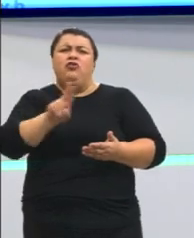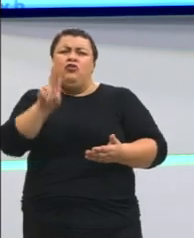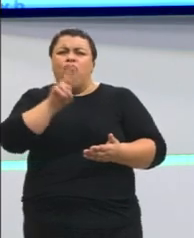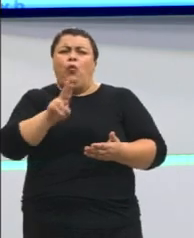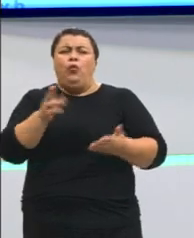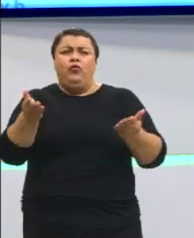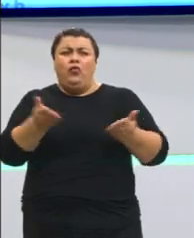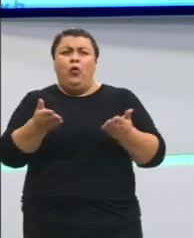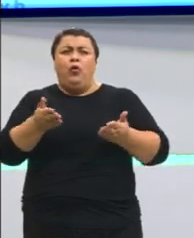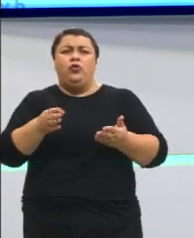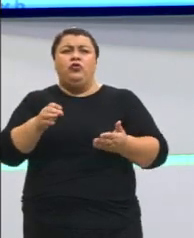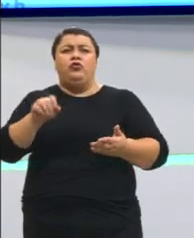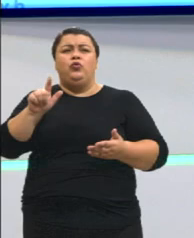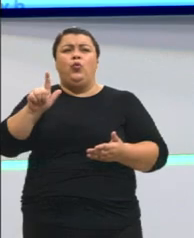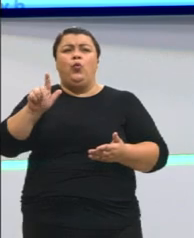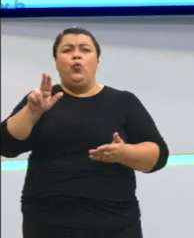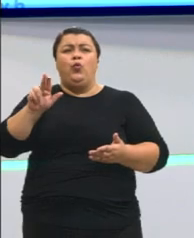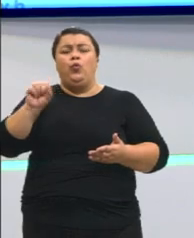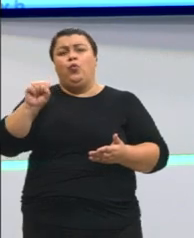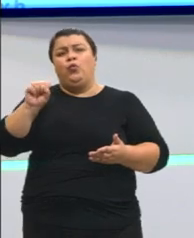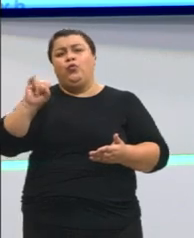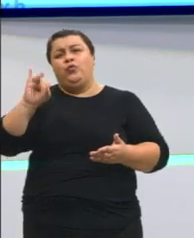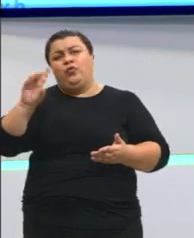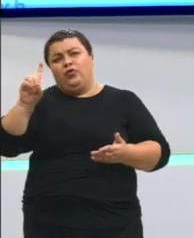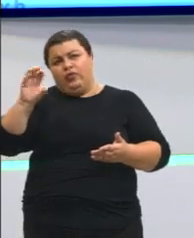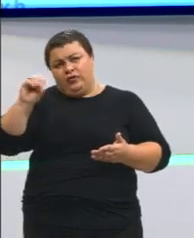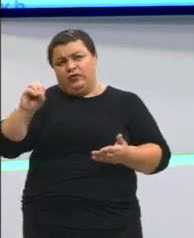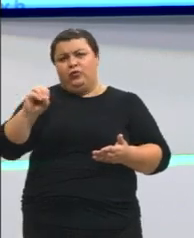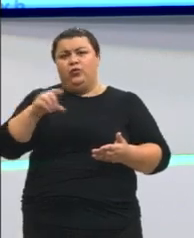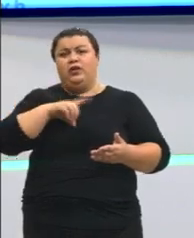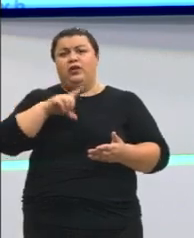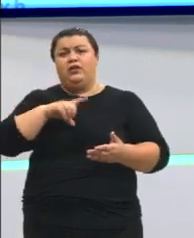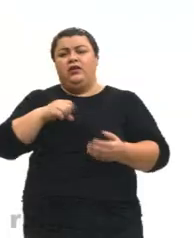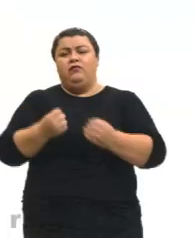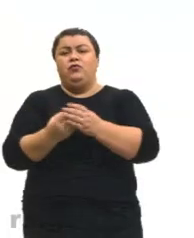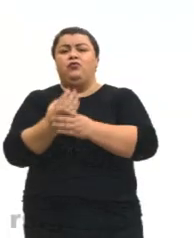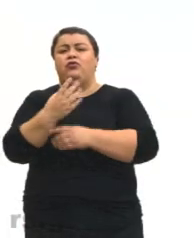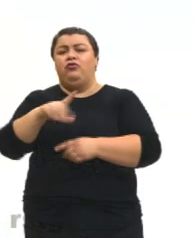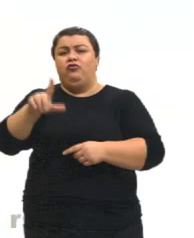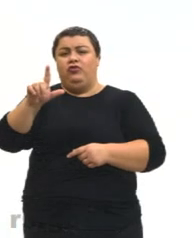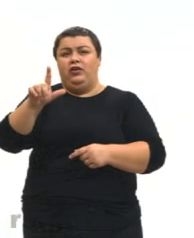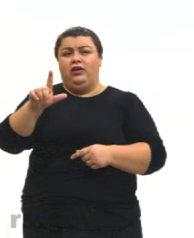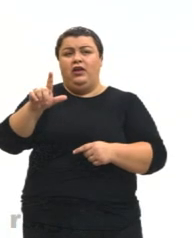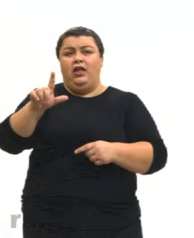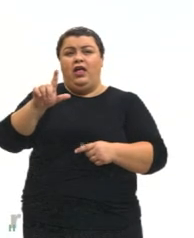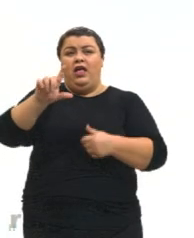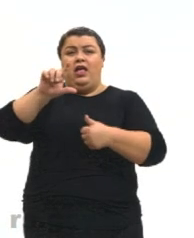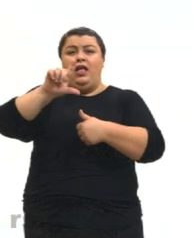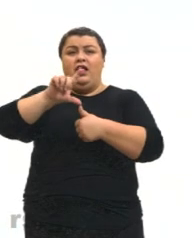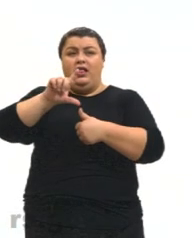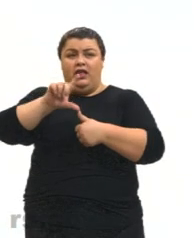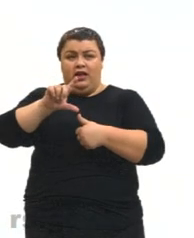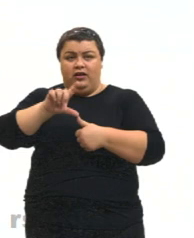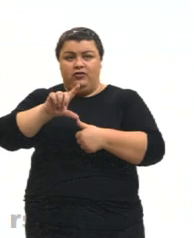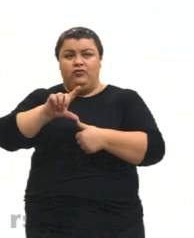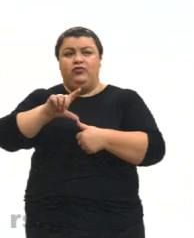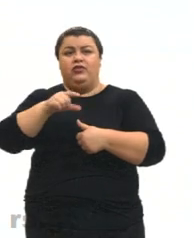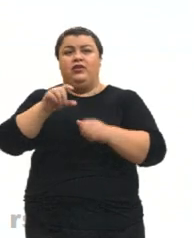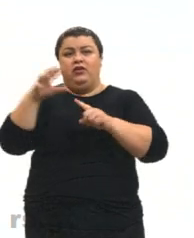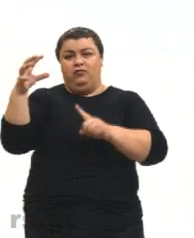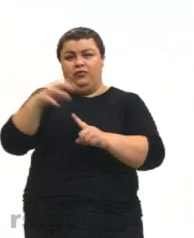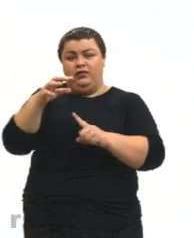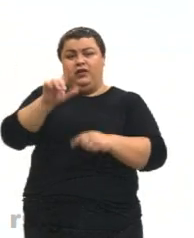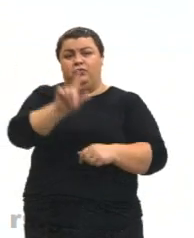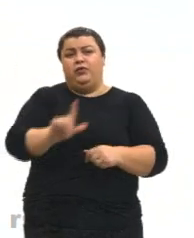usa ainda hoje e vieram dessa origem ali late é muito influenciada também pela literatura